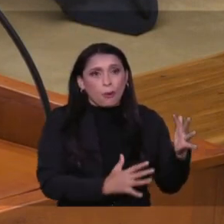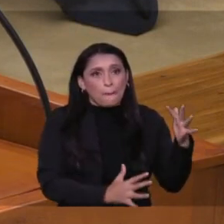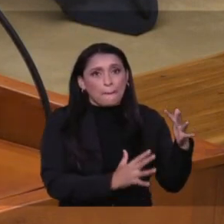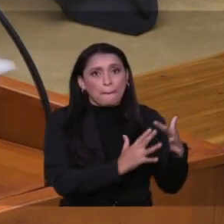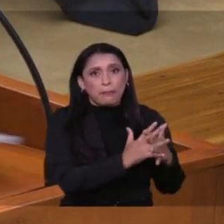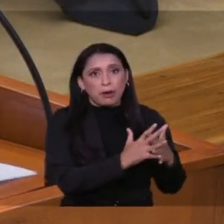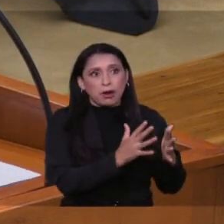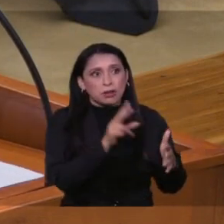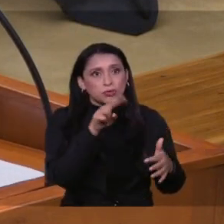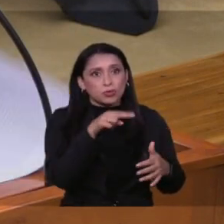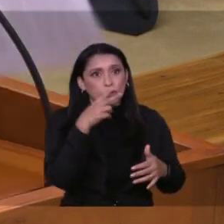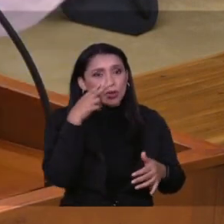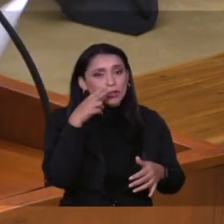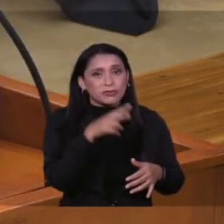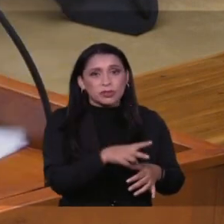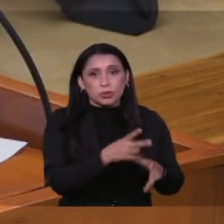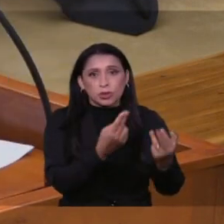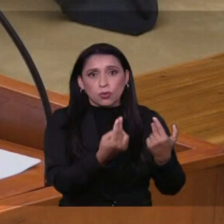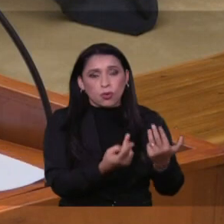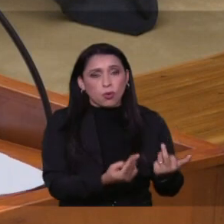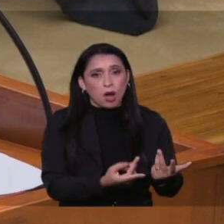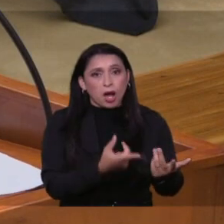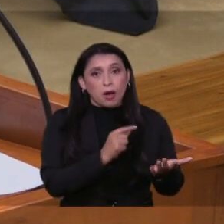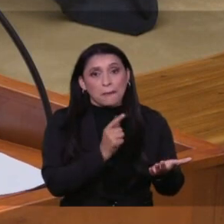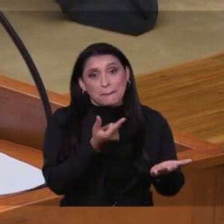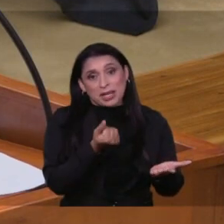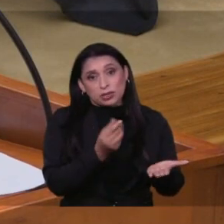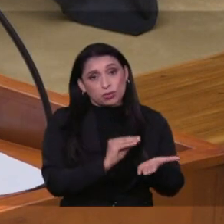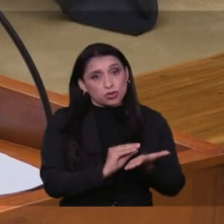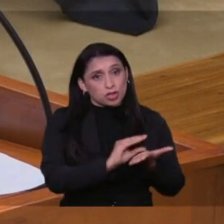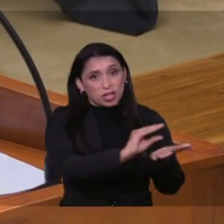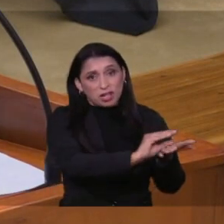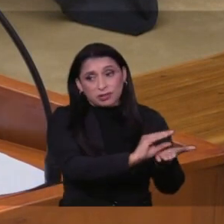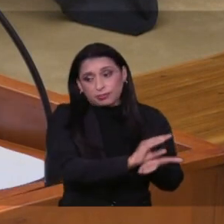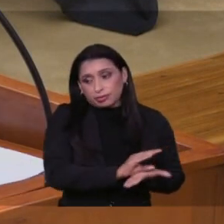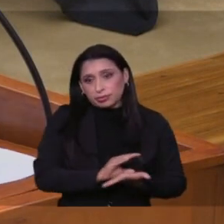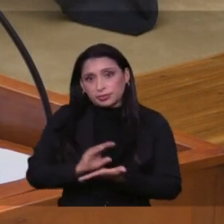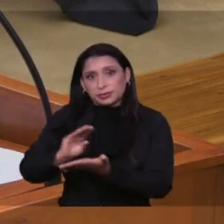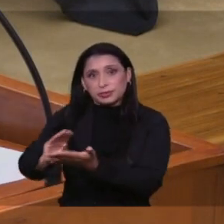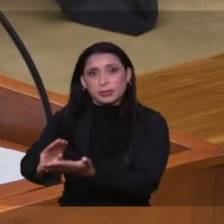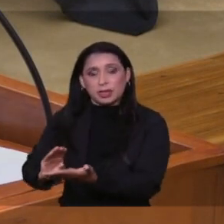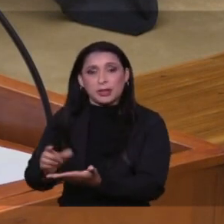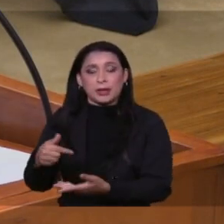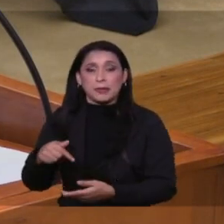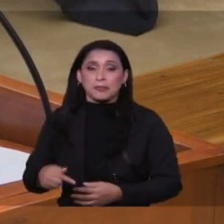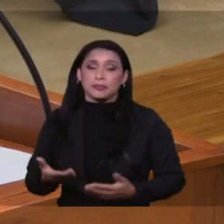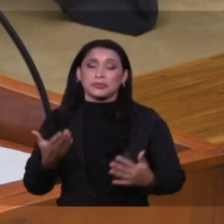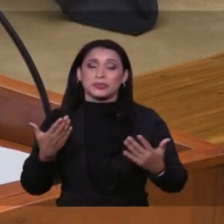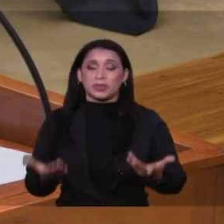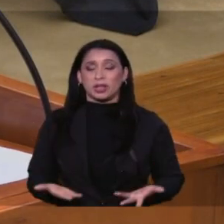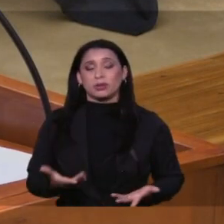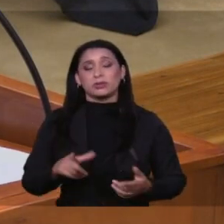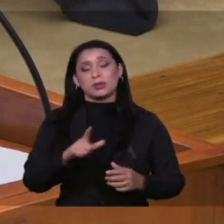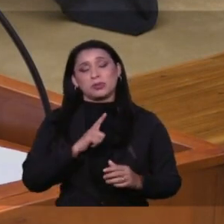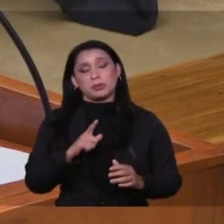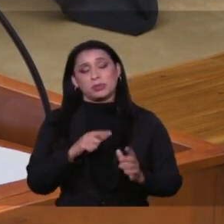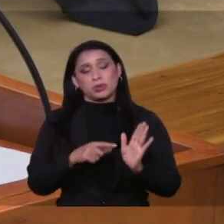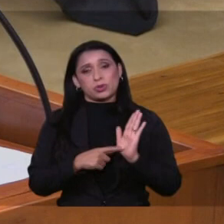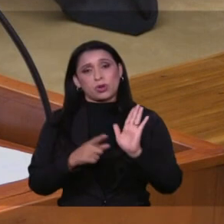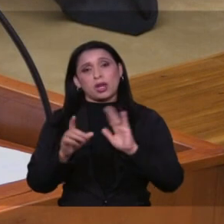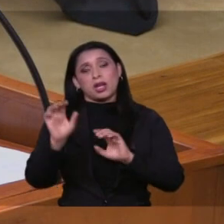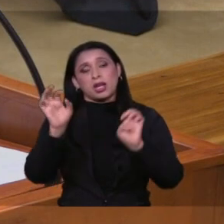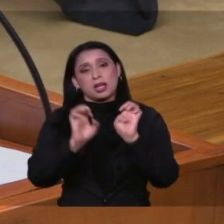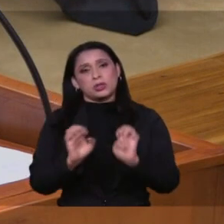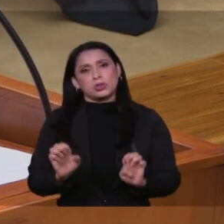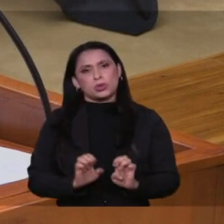assim, ADPF 743, 746 e 857. Todos da relatoria mais, do excelentíssimo senhor ministro um desmonte André Mendonça. Da estrutura